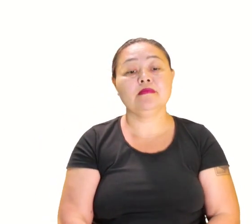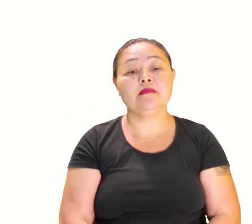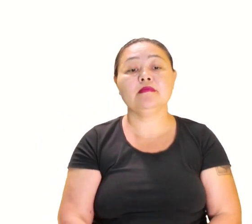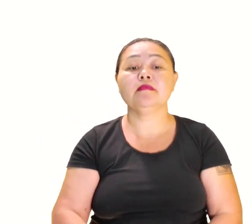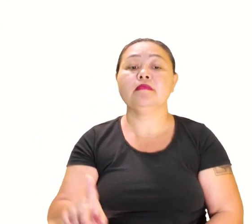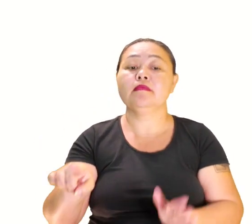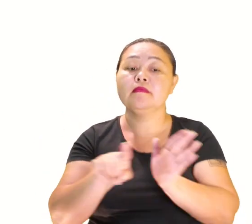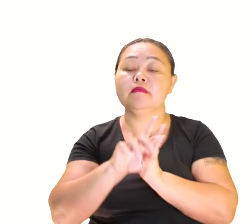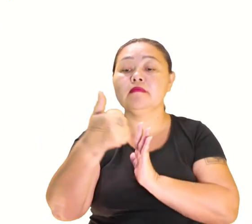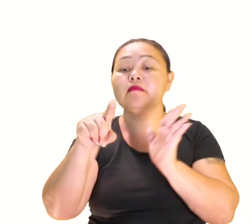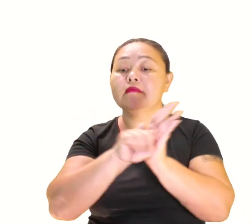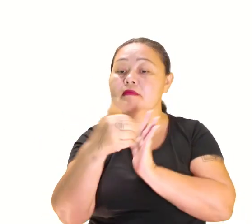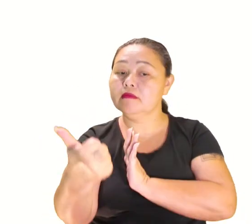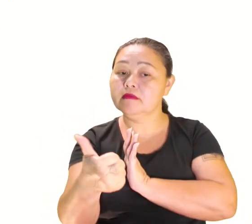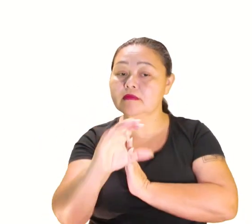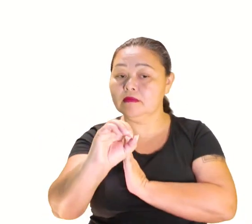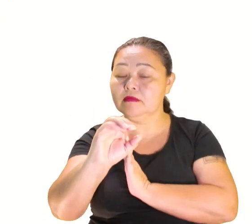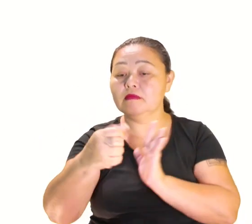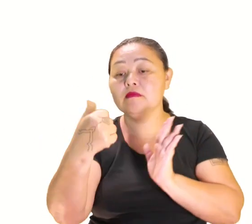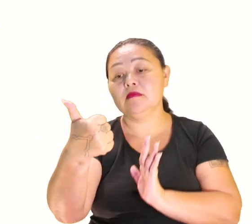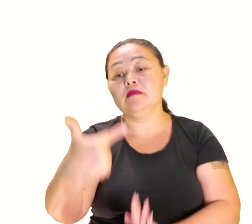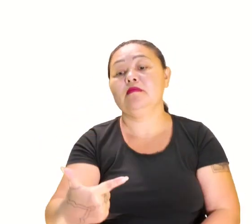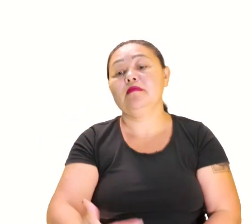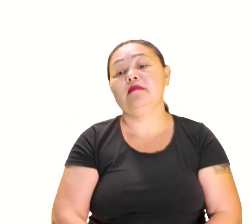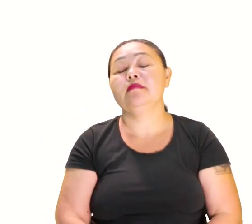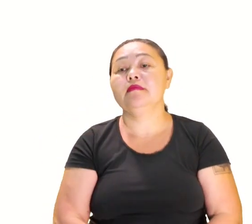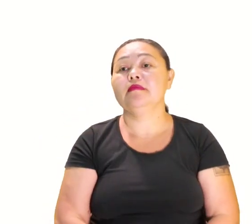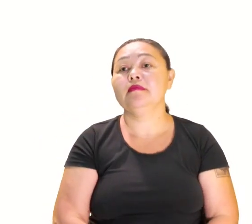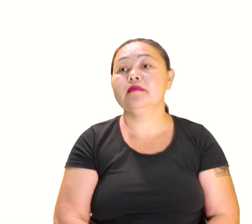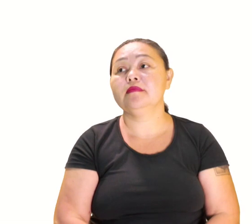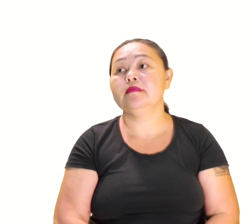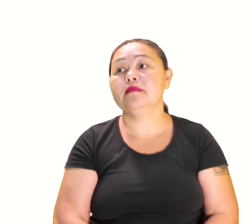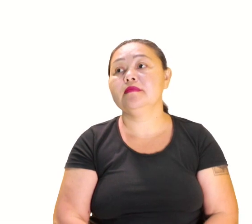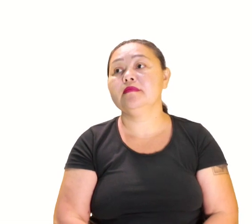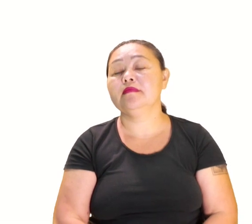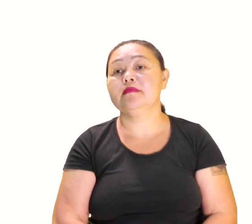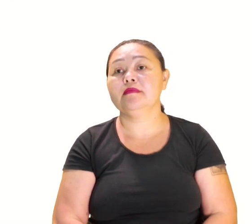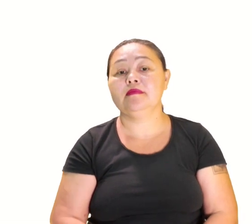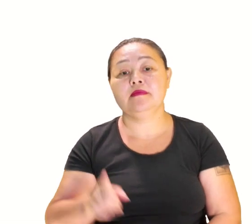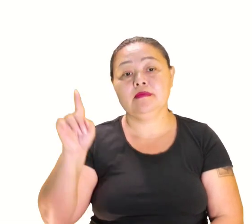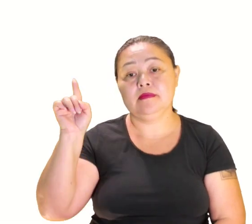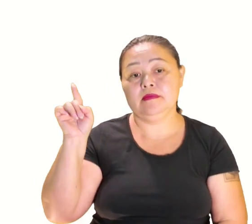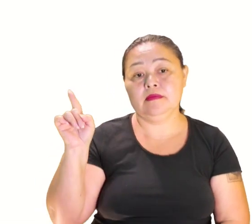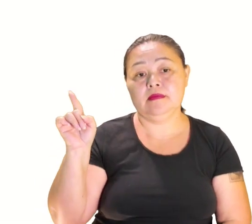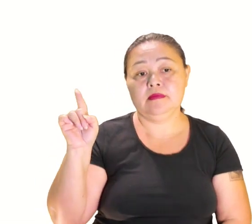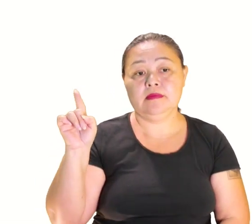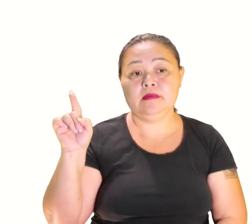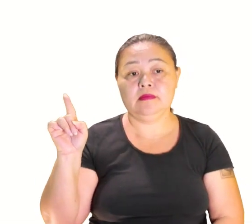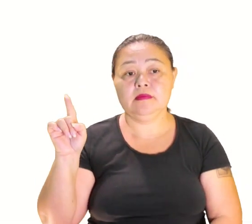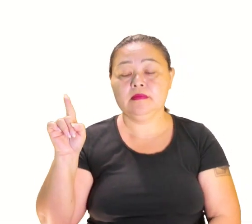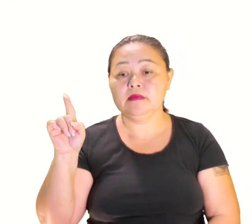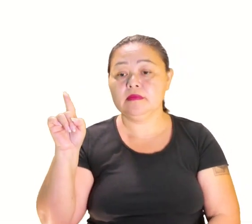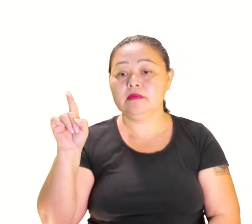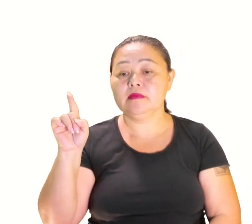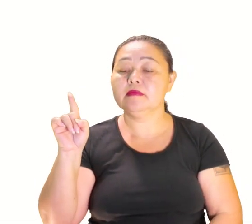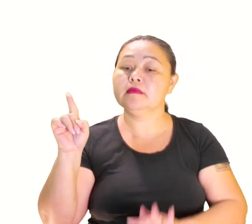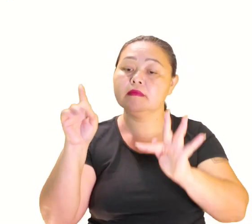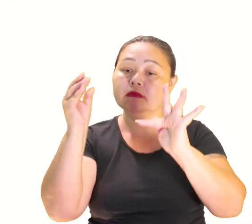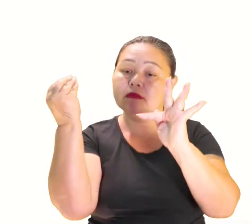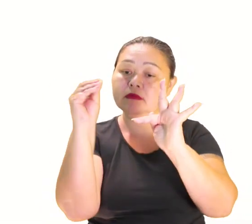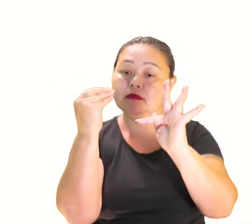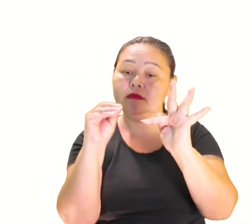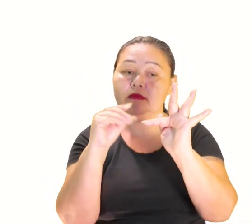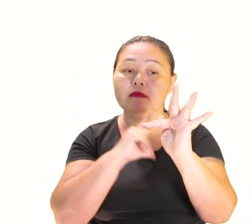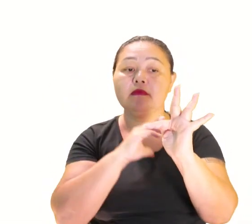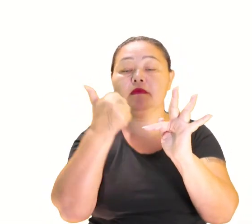com menos 2, menos 1, 0, 1 e 2. Vamos pegar esses pontos aqui do meio também para a gente resolver? Quando o